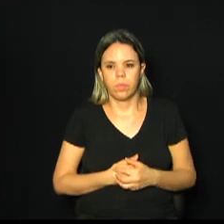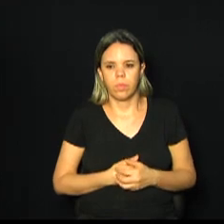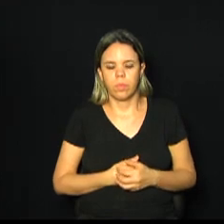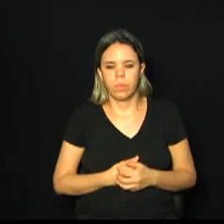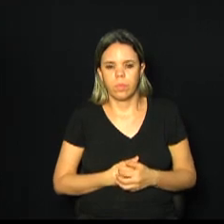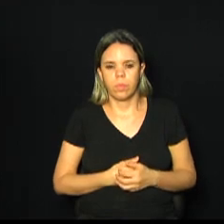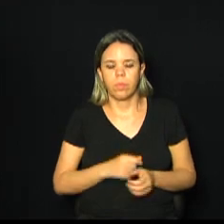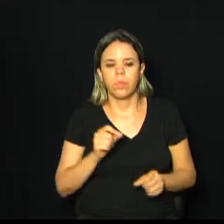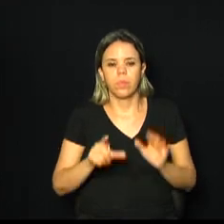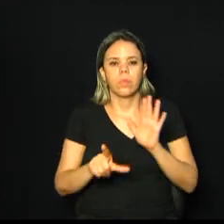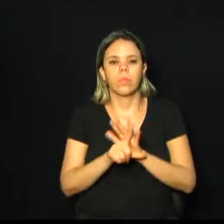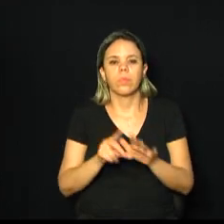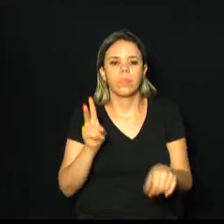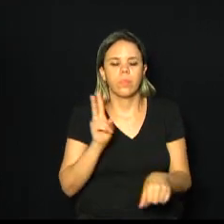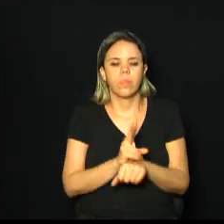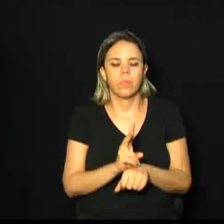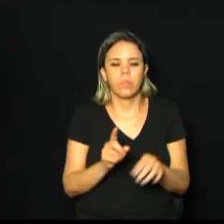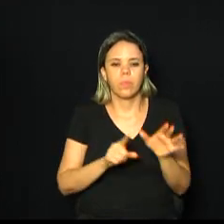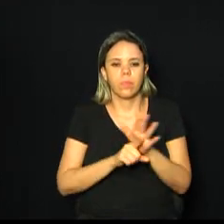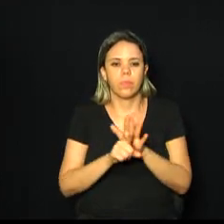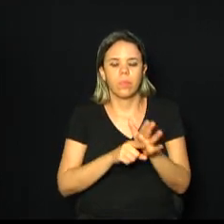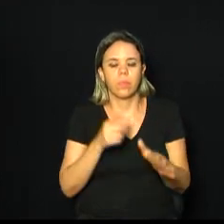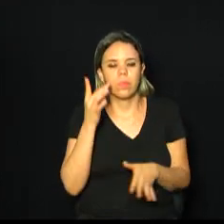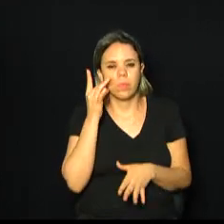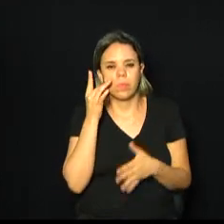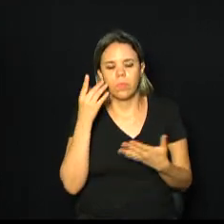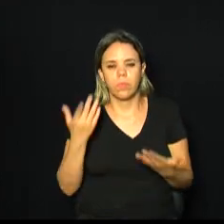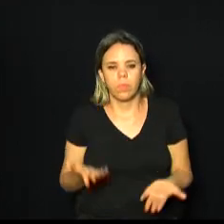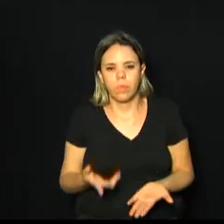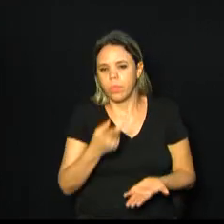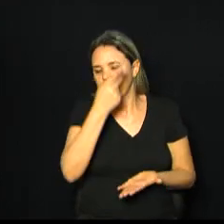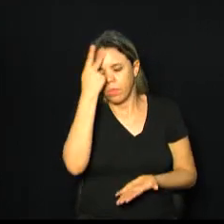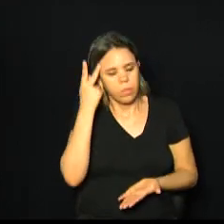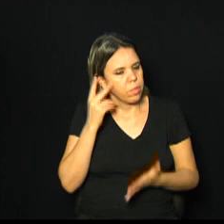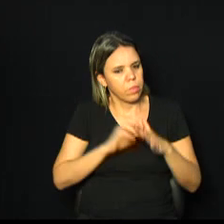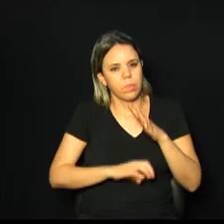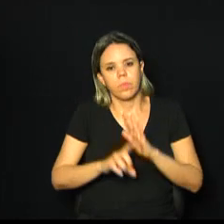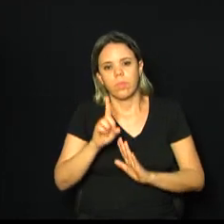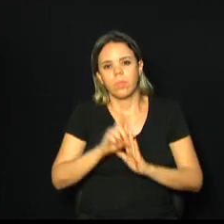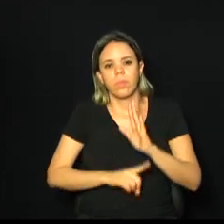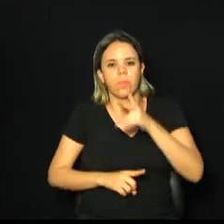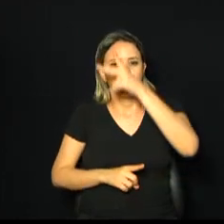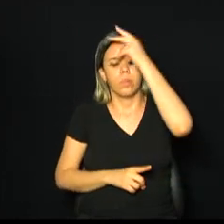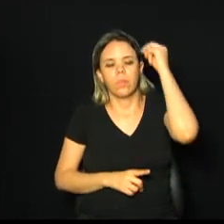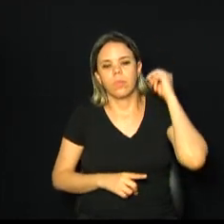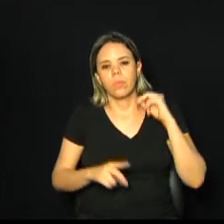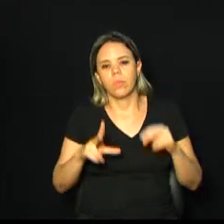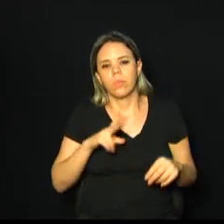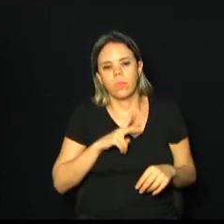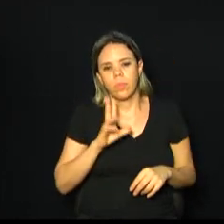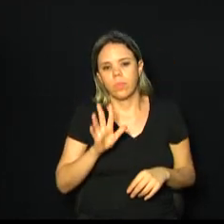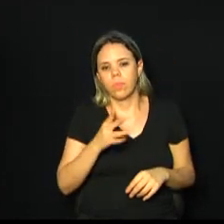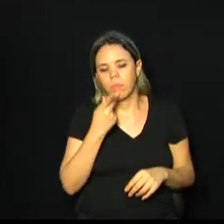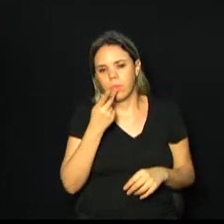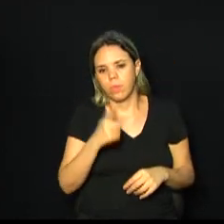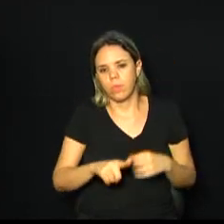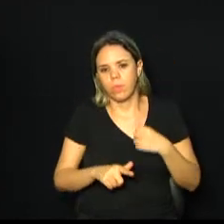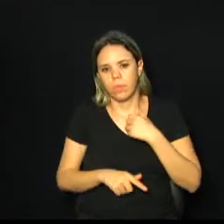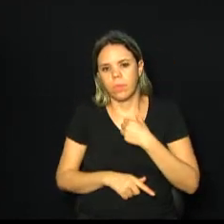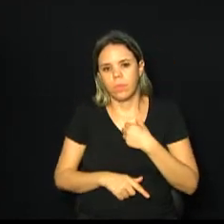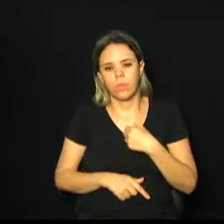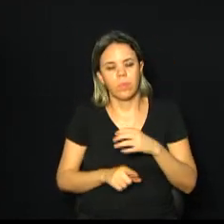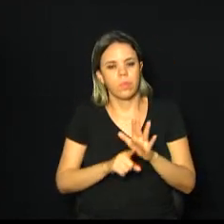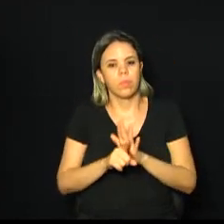Quem a lei protege? Os dados pessoais ou pessoas jurídicas de direito público e privado, que é o que nós já repetimos. O que são